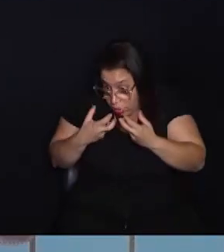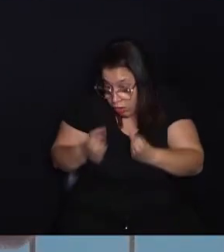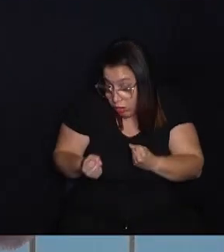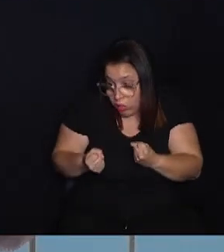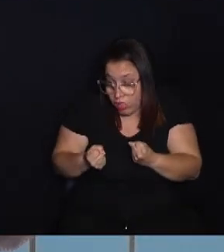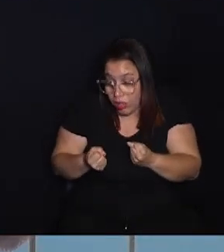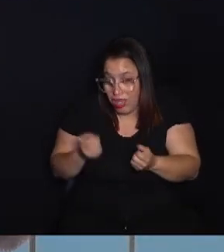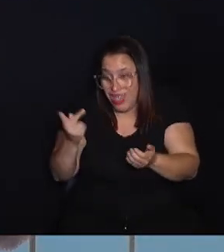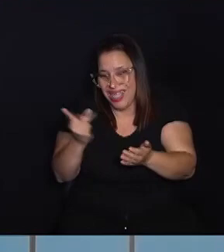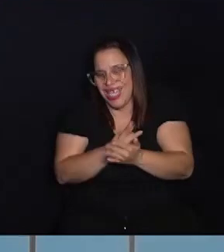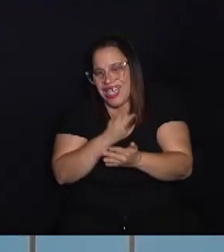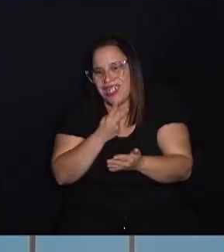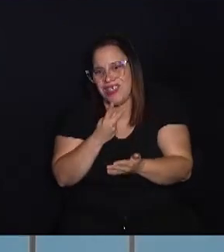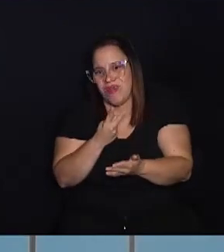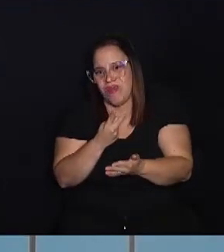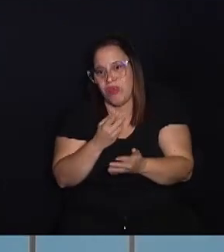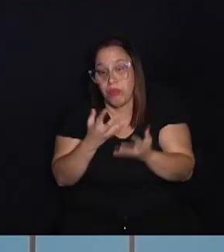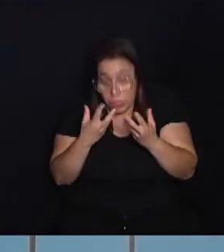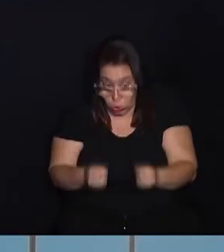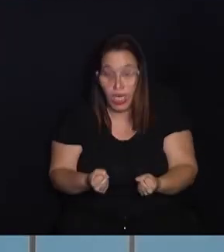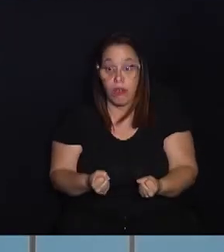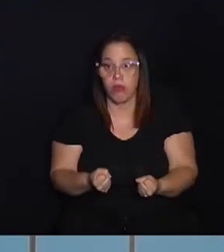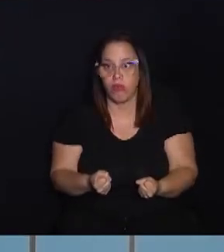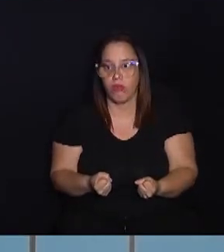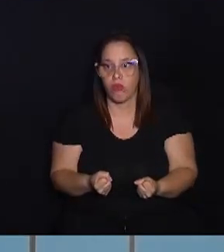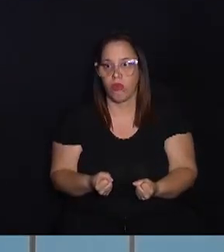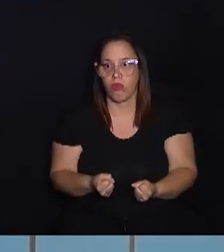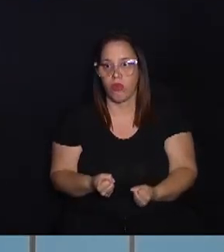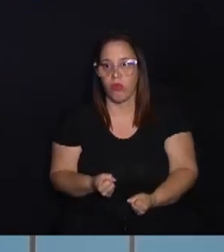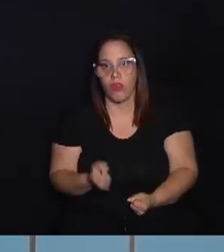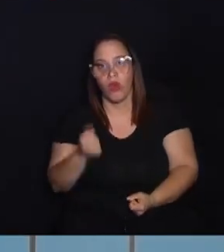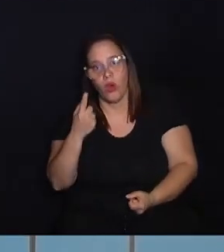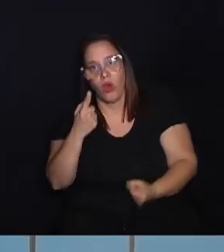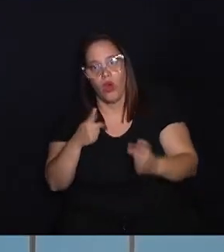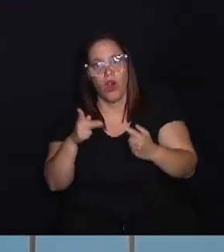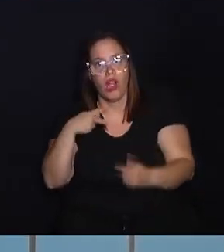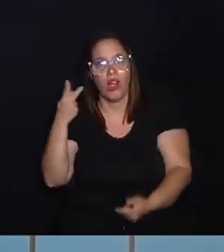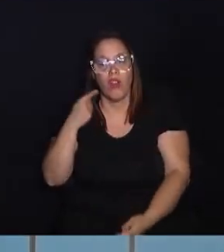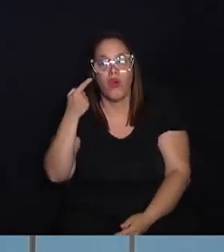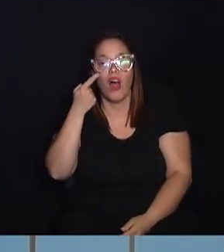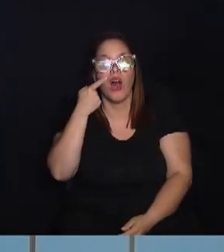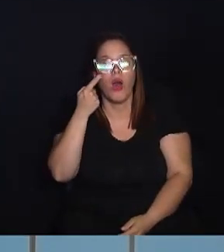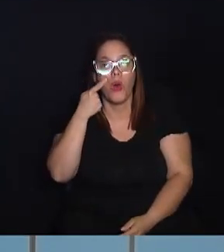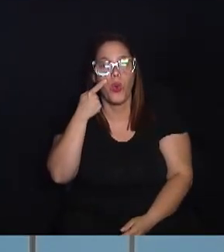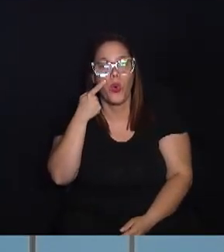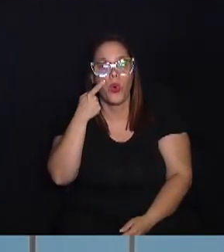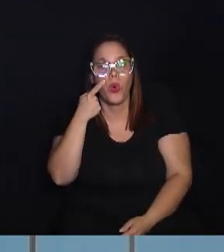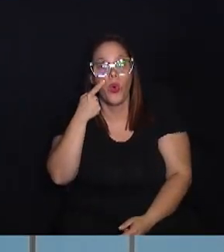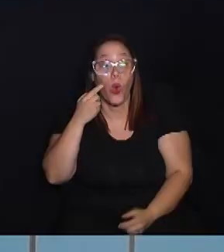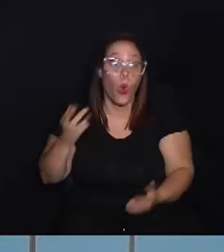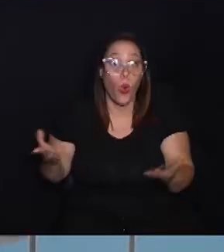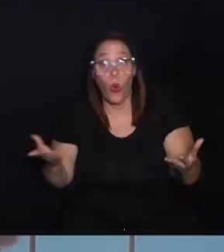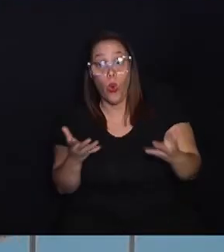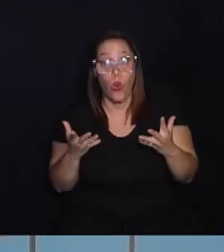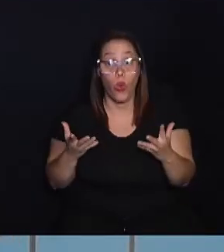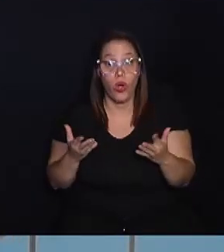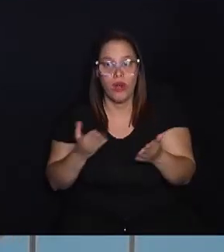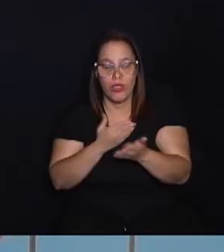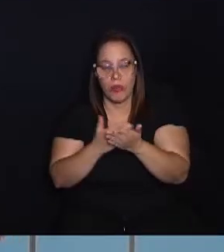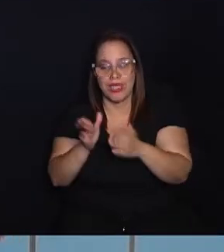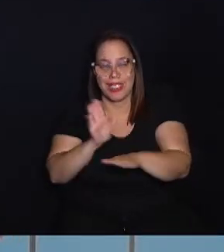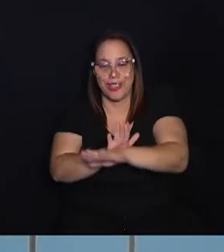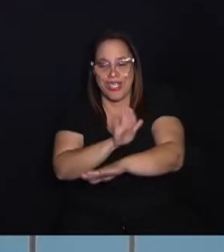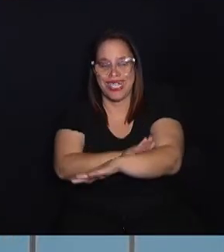maneira errada, mas acolhendo. E aí, alguns políticos vindo que isso dava ibope, começaram a